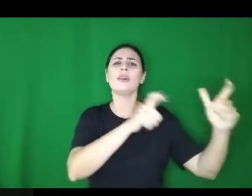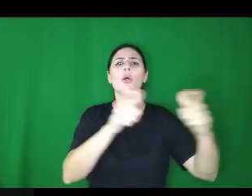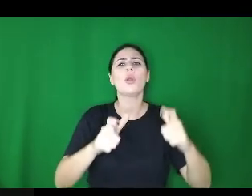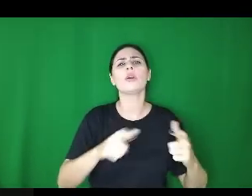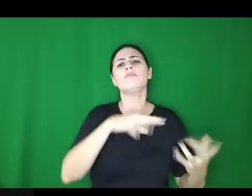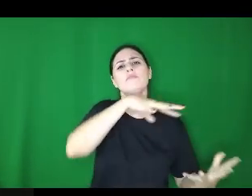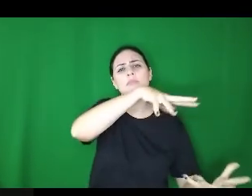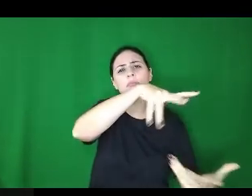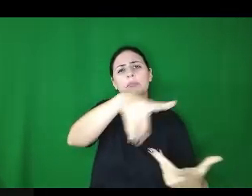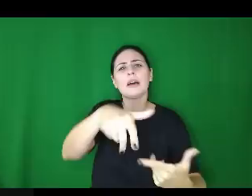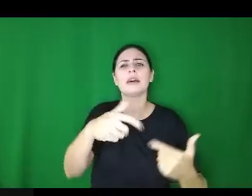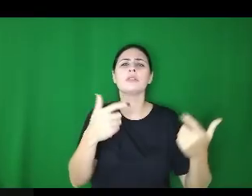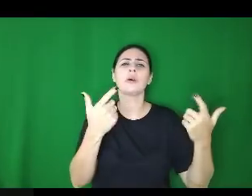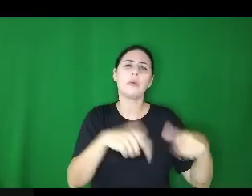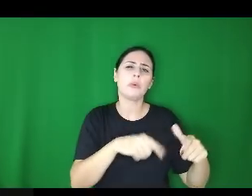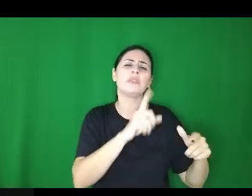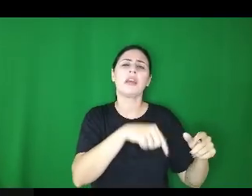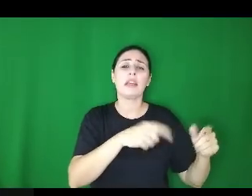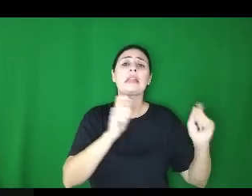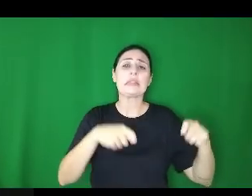tem língua estrangeira.